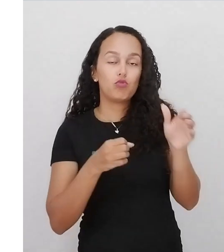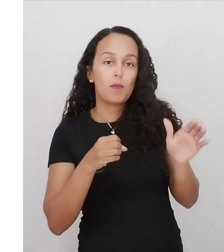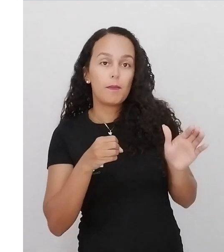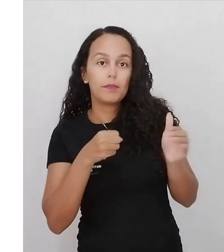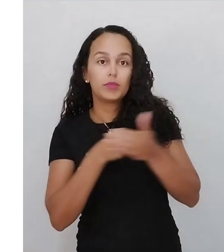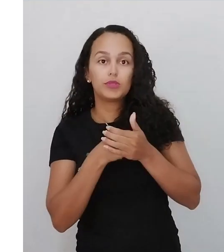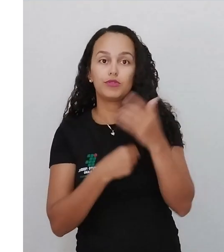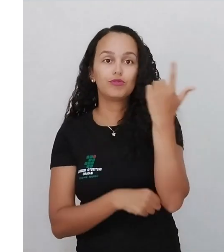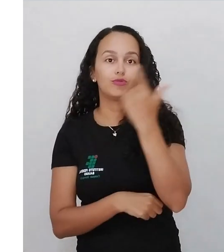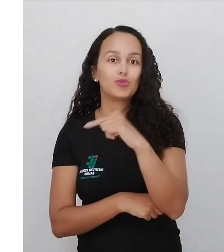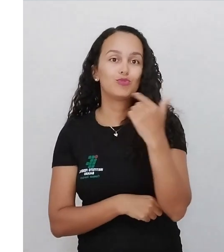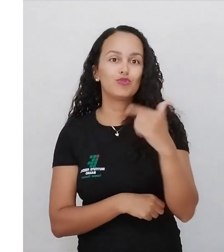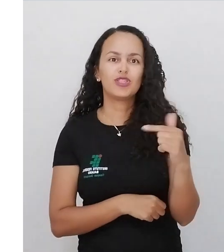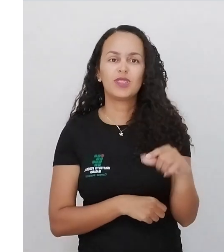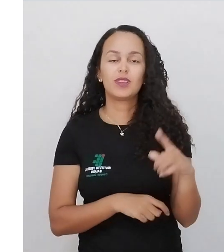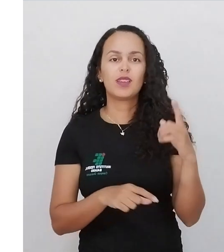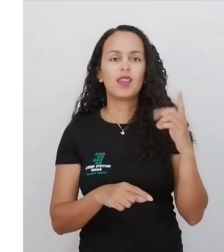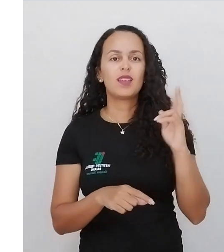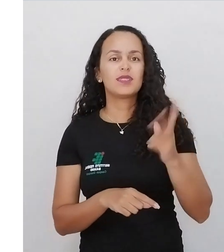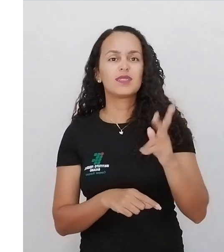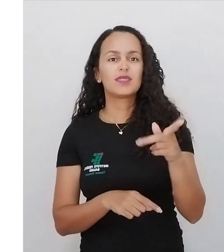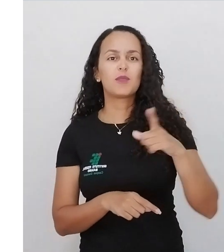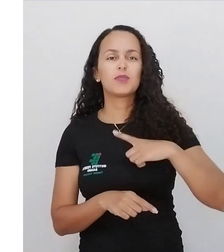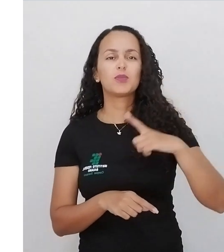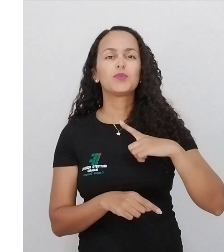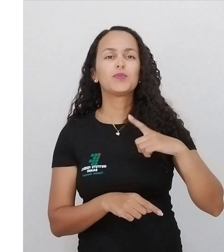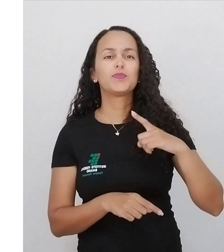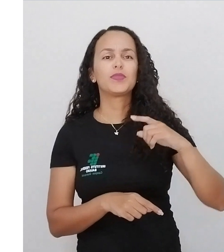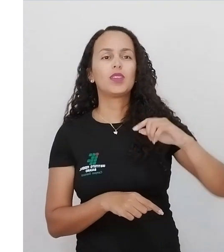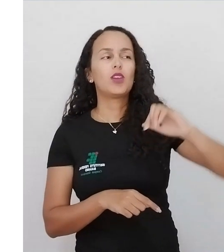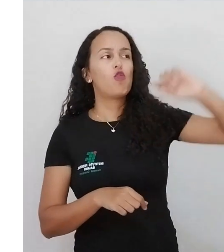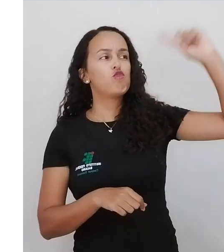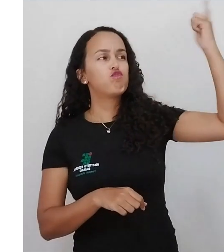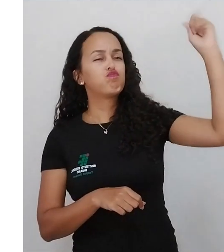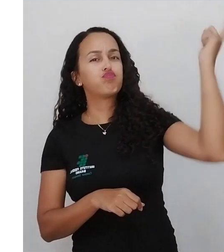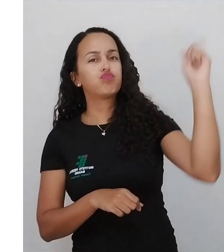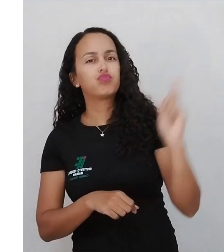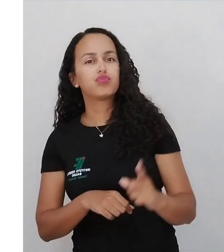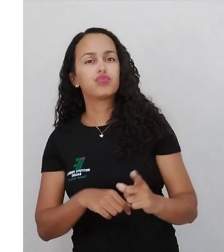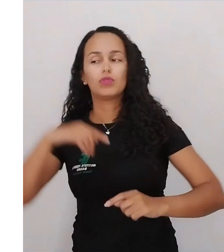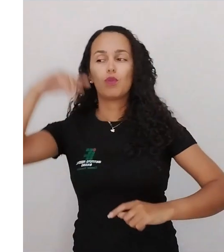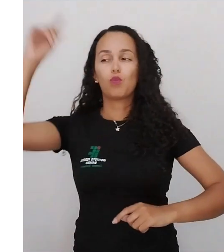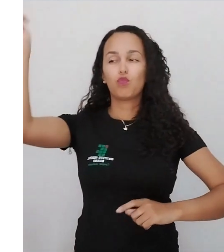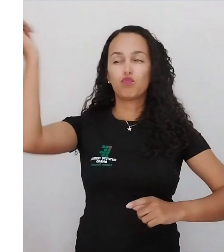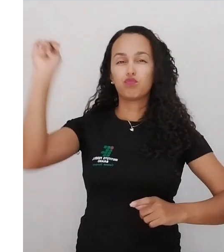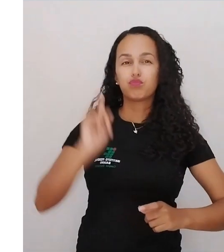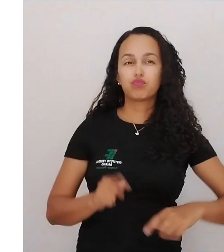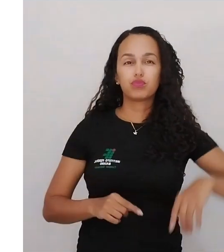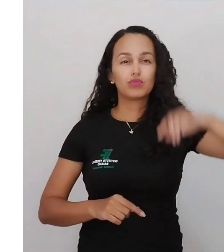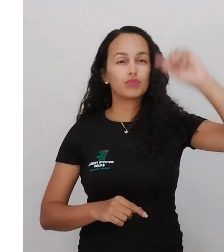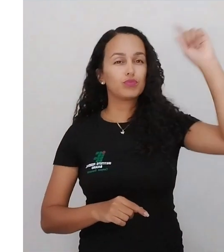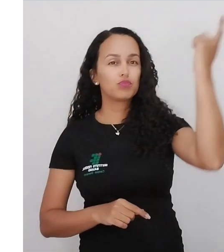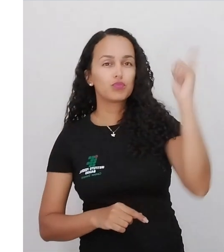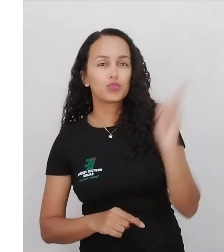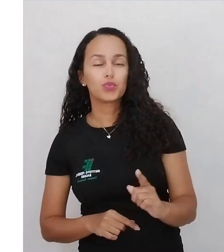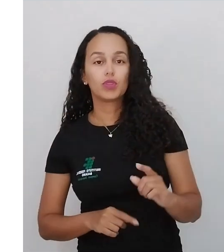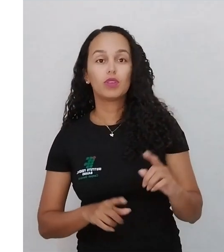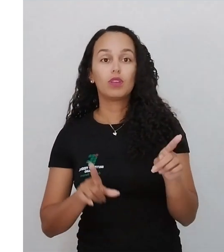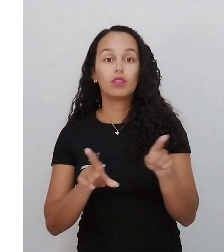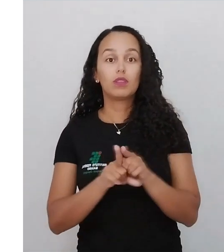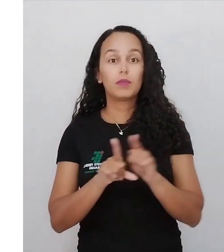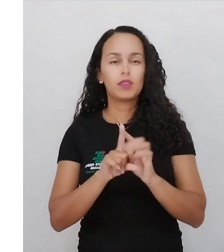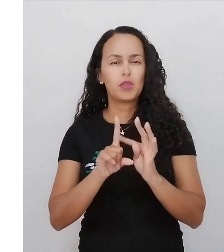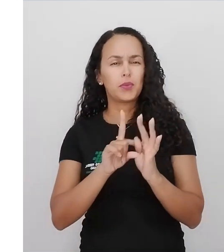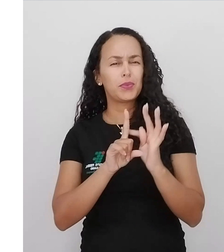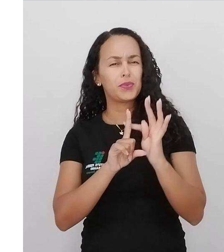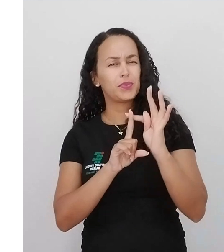ó, constantemente bombardeado por descargas elétricas e por elevadas temperaturas também. Havia